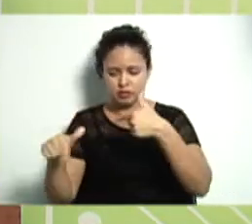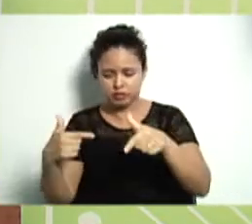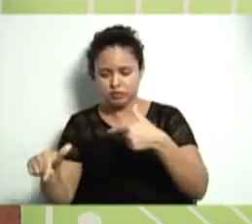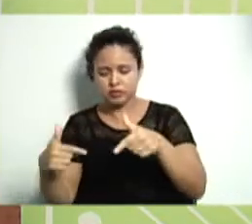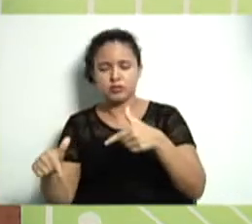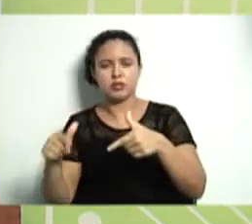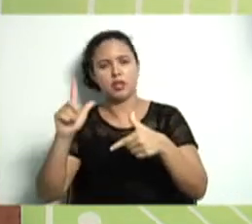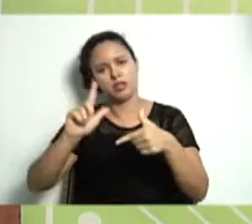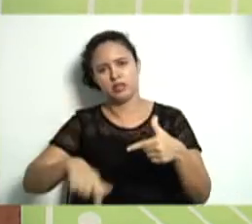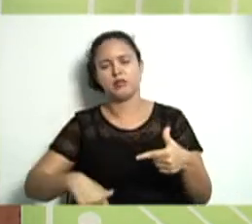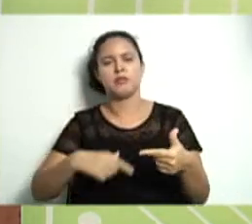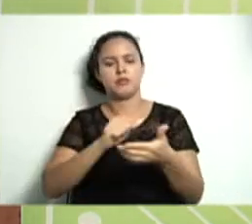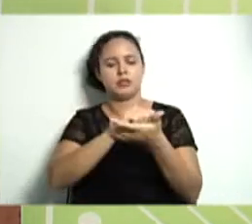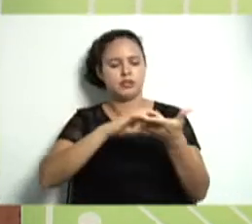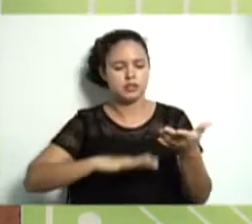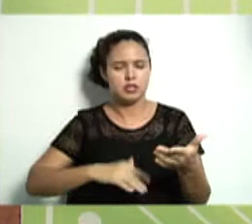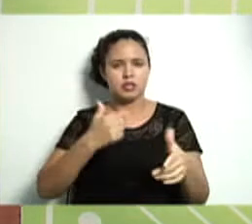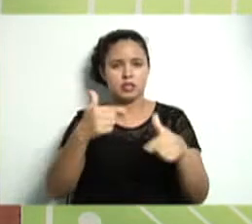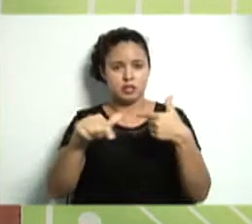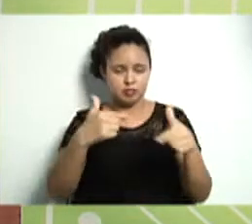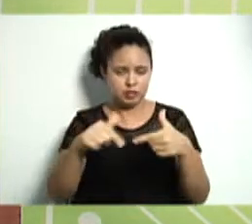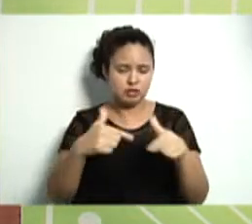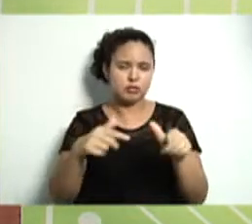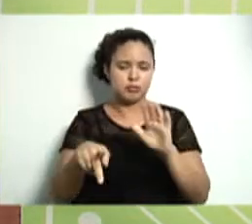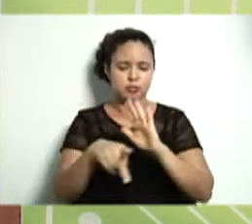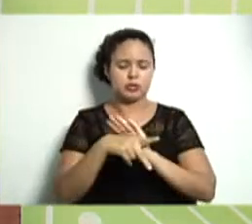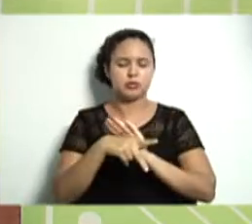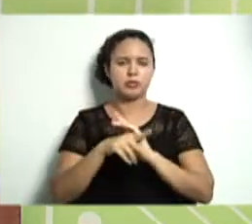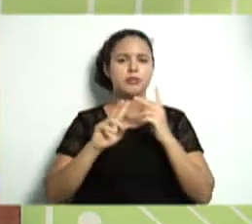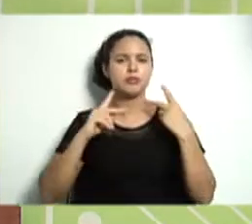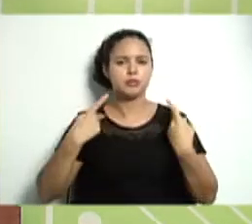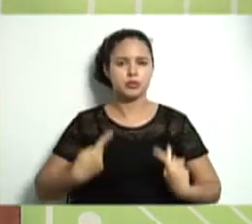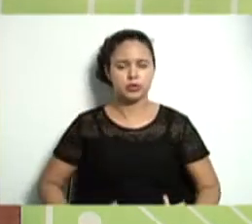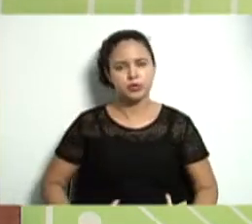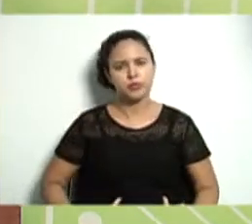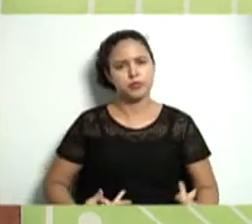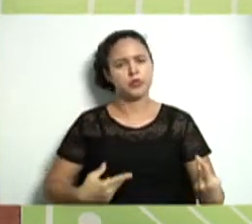de sociologia, uma aula de fundamentos do trabalho,